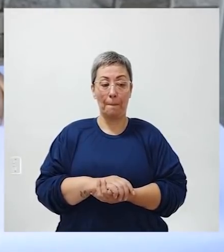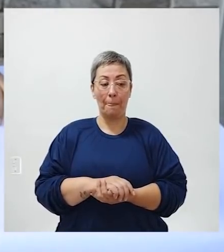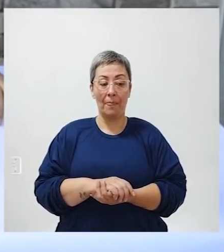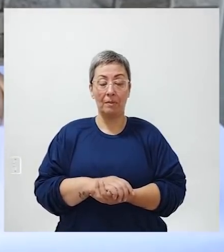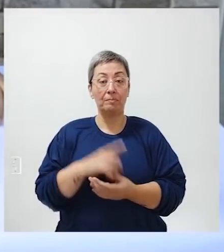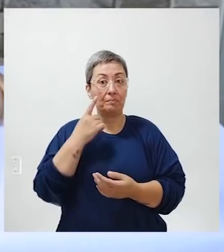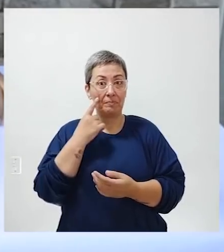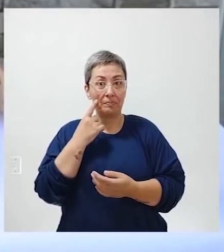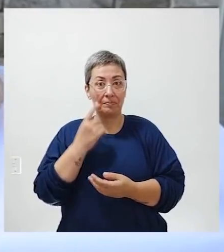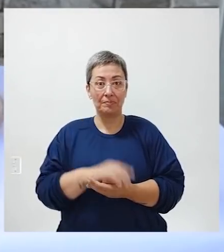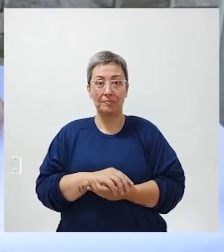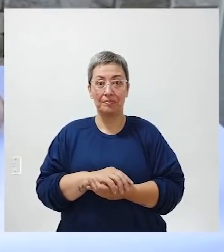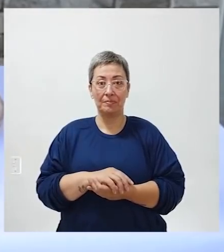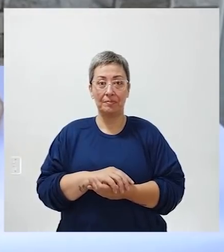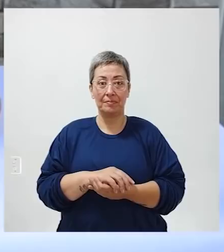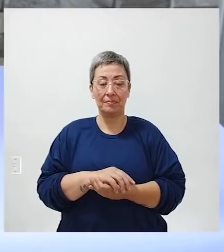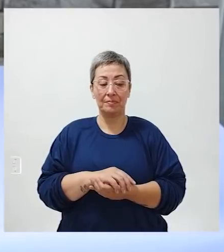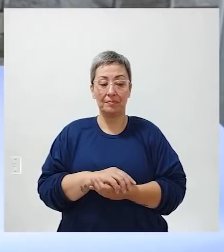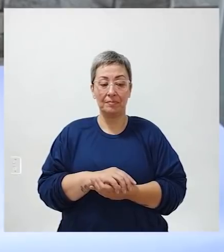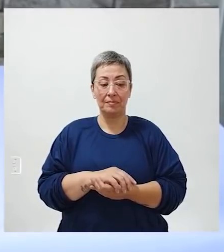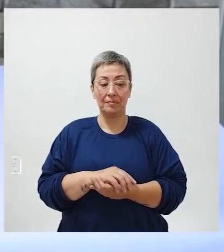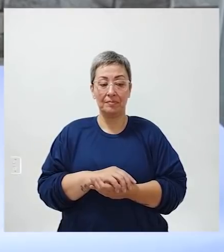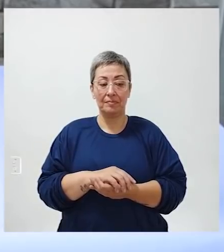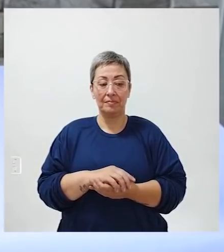você. Vamos ver?